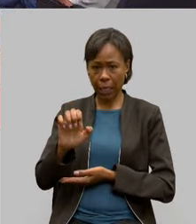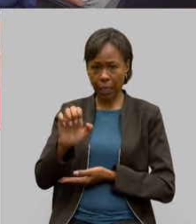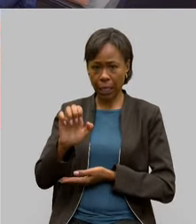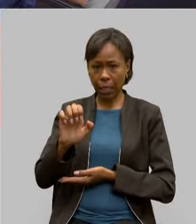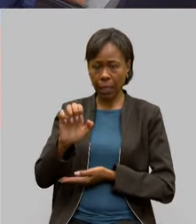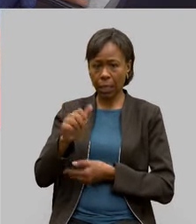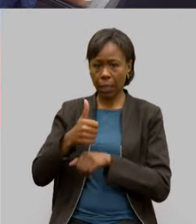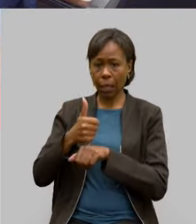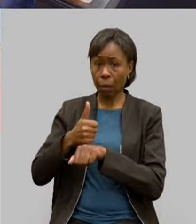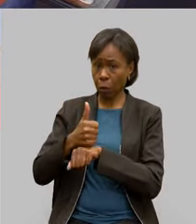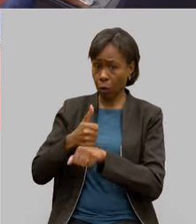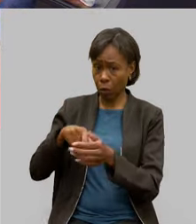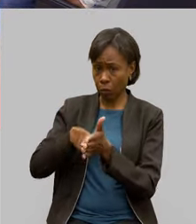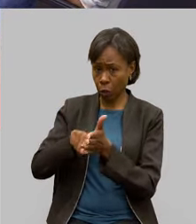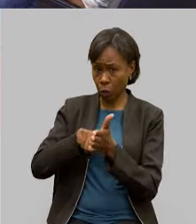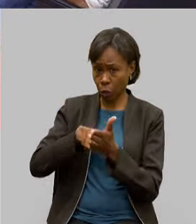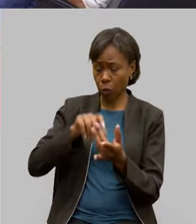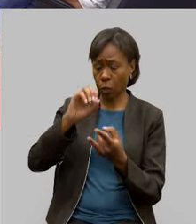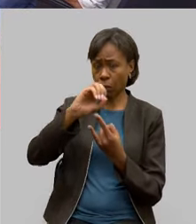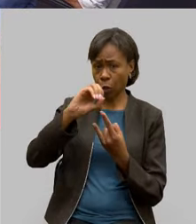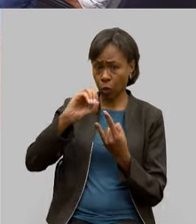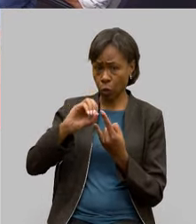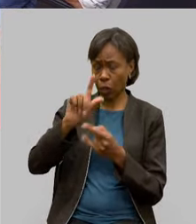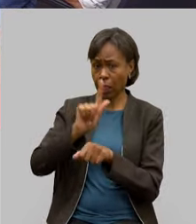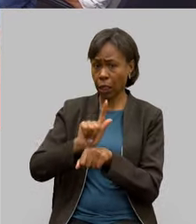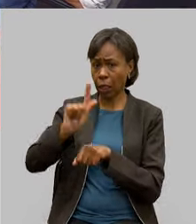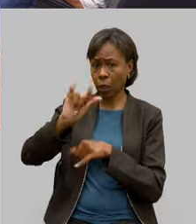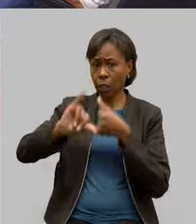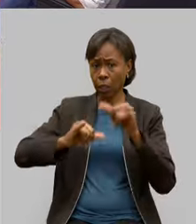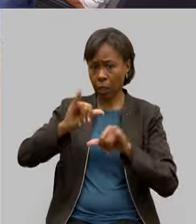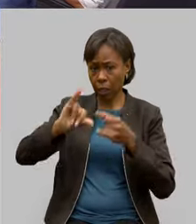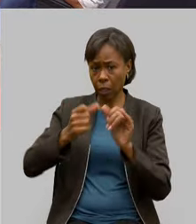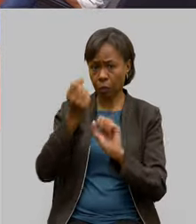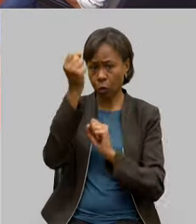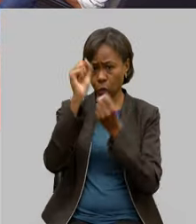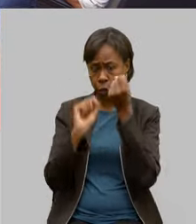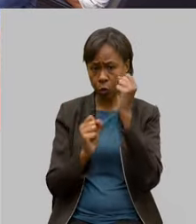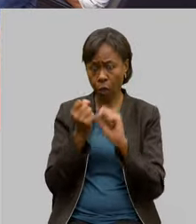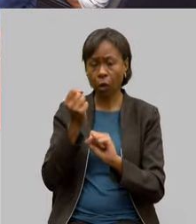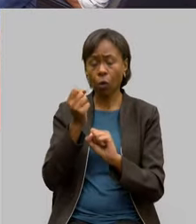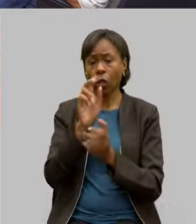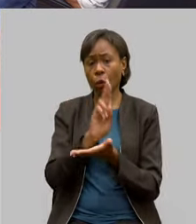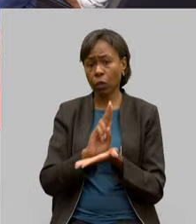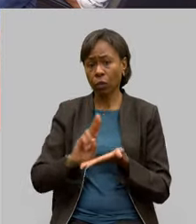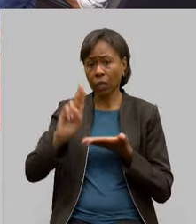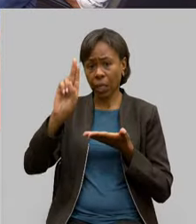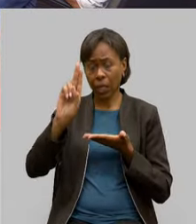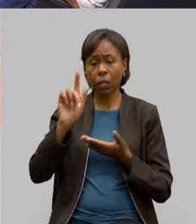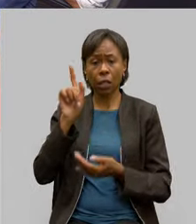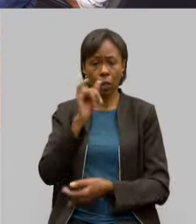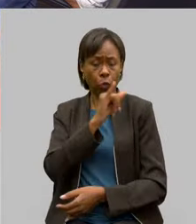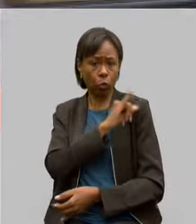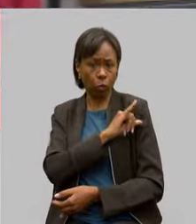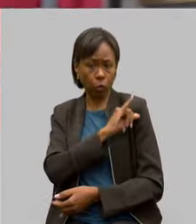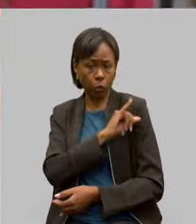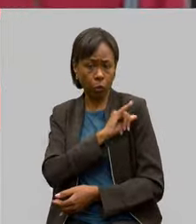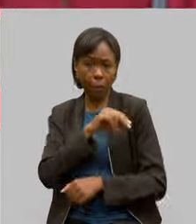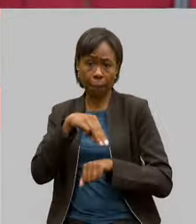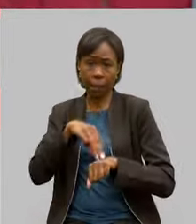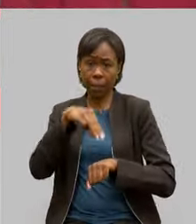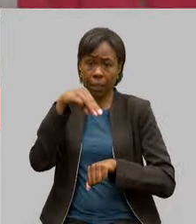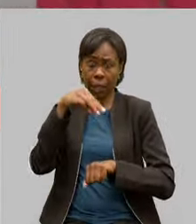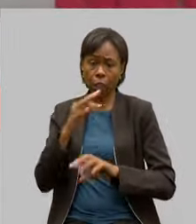adora da Fiocruz possui graduação em química industrial pela Universidade Federal Fluminense mestrado em